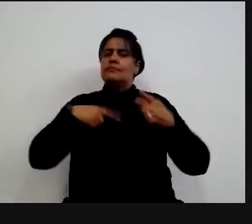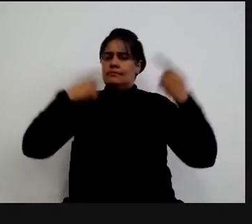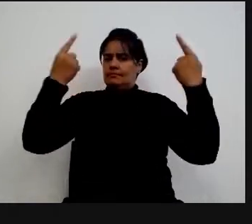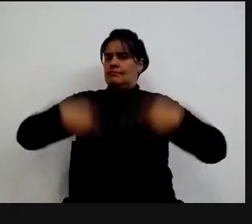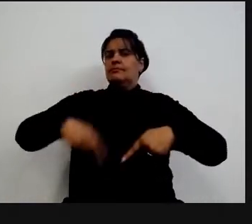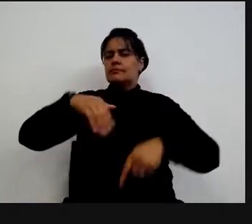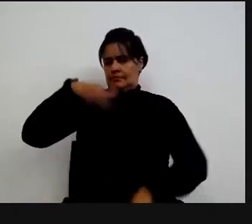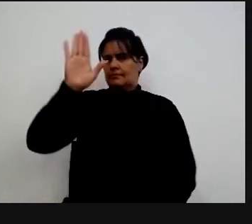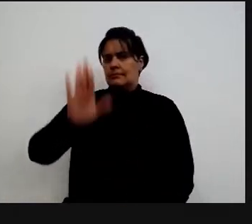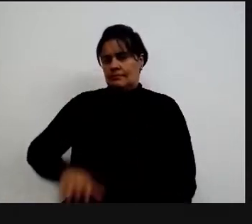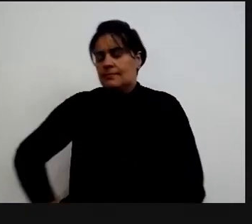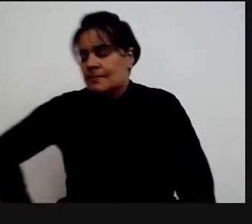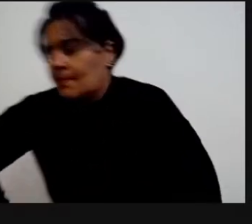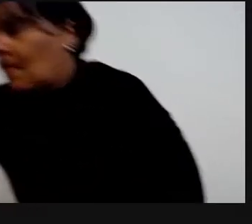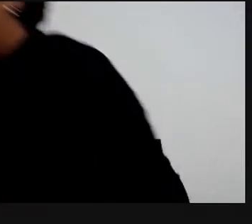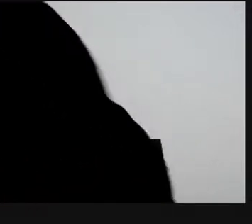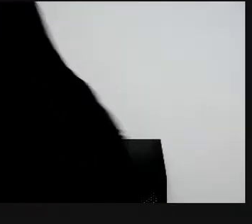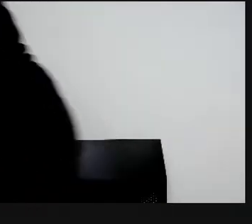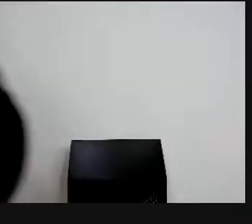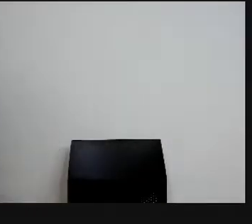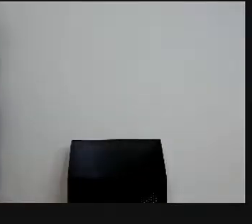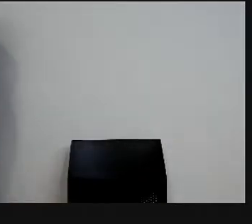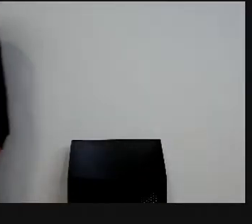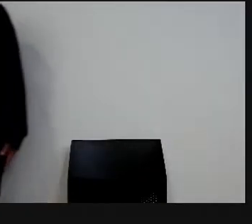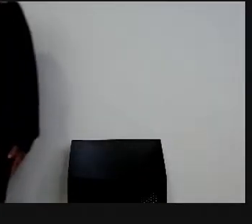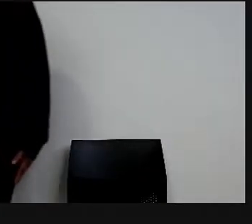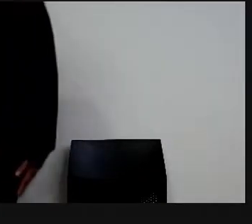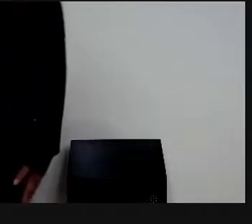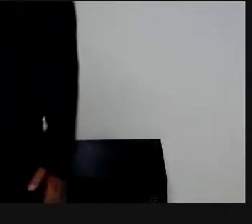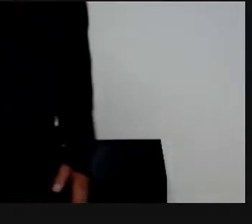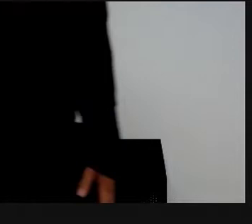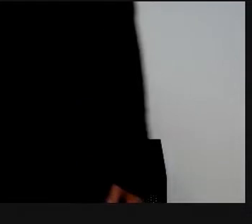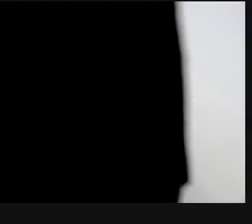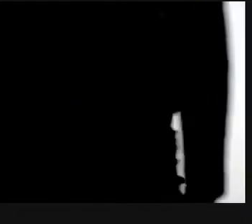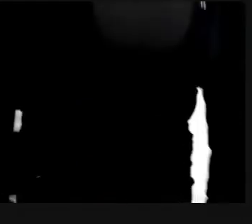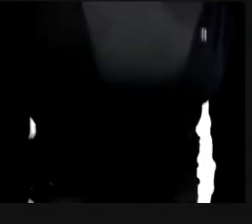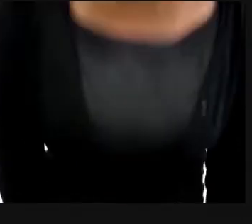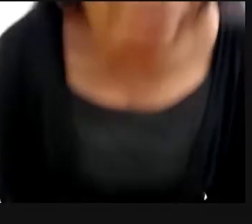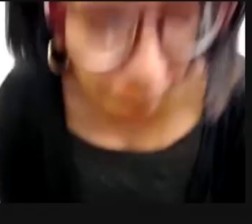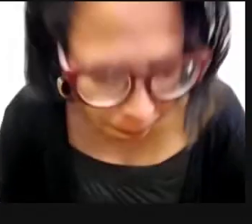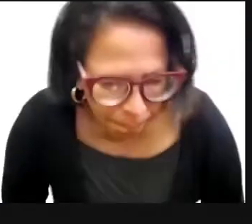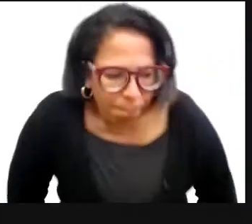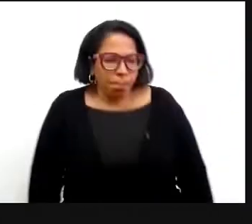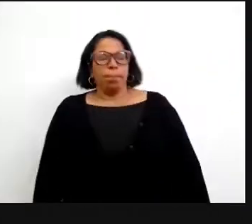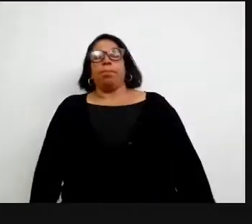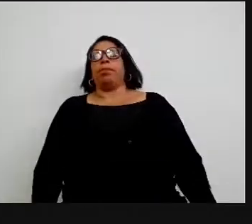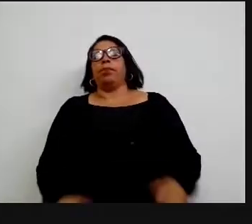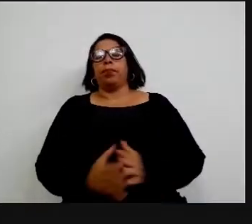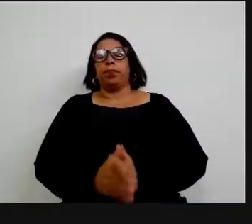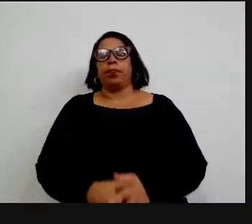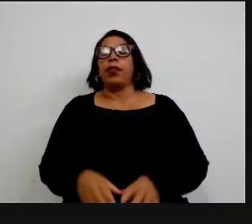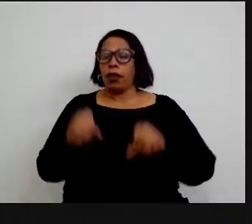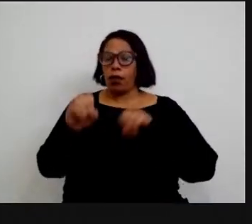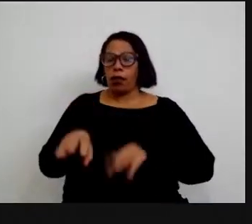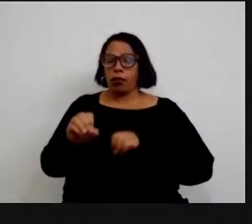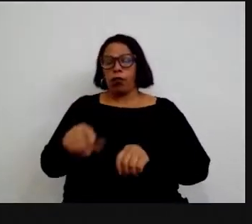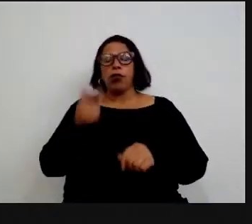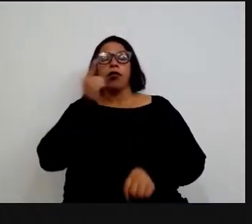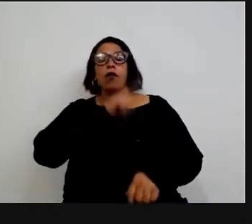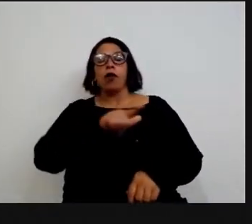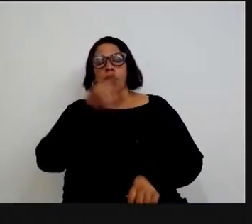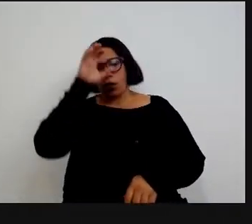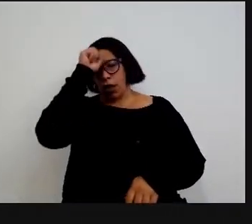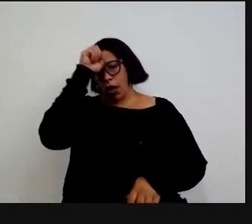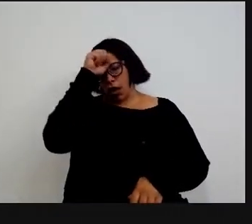desafios. E, por isso, a gente não pode parar de estudar. Quem trabalha com educação não pode parar de estudar, porque é estudando que a gente consegue ajudar os